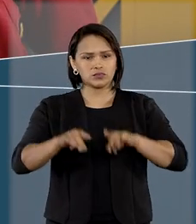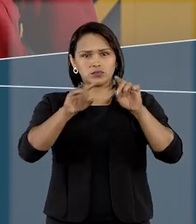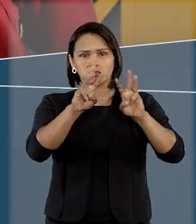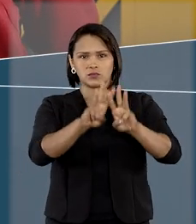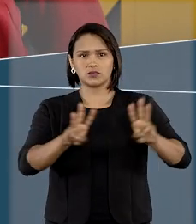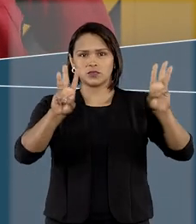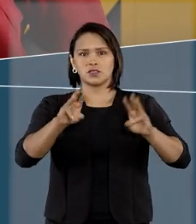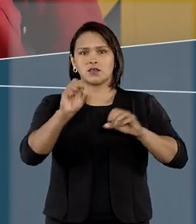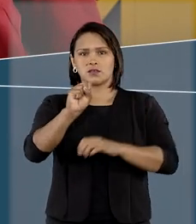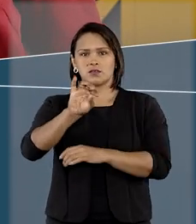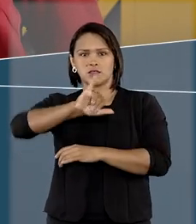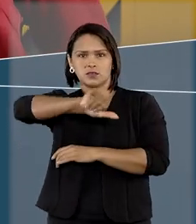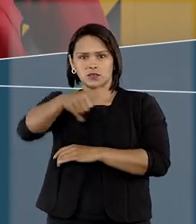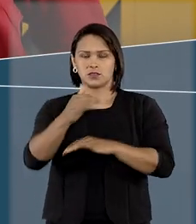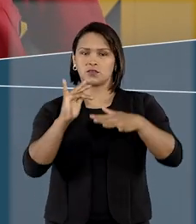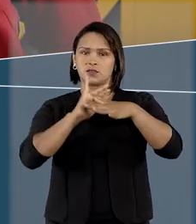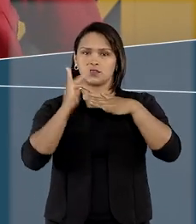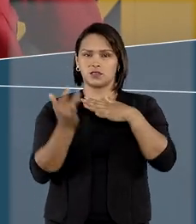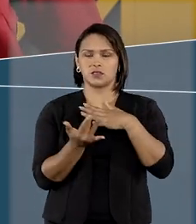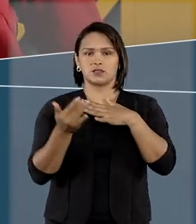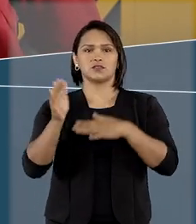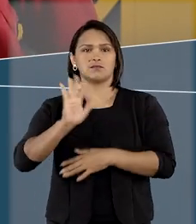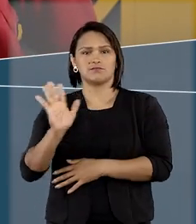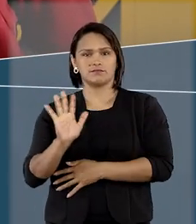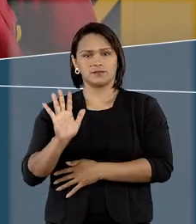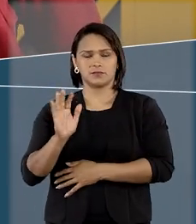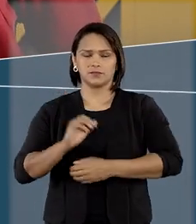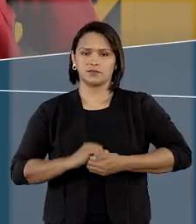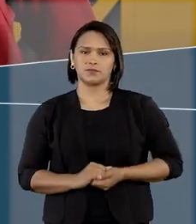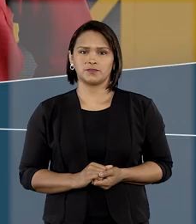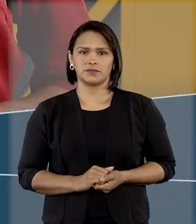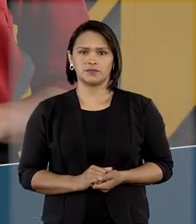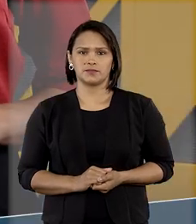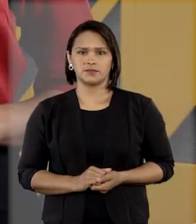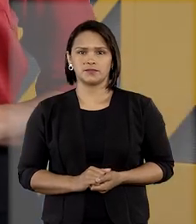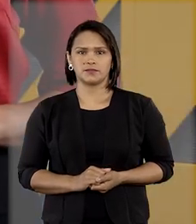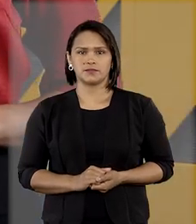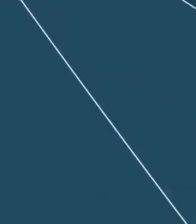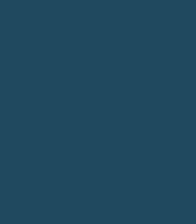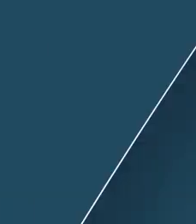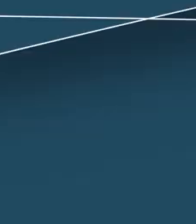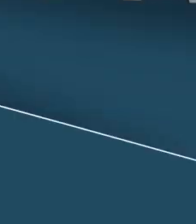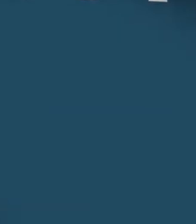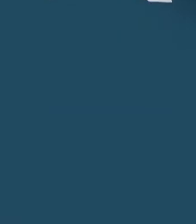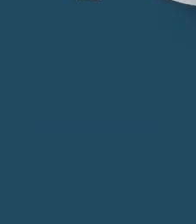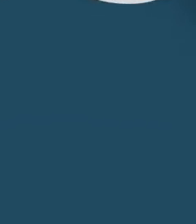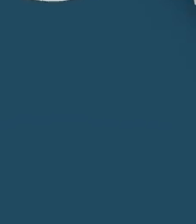notícias no site do STJ e nas nossas redes sociais. Até a próxima!